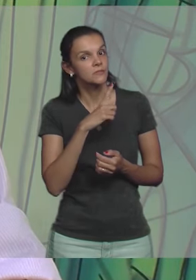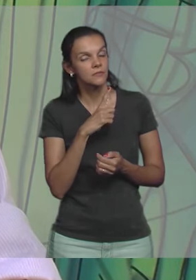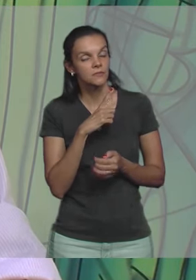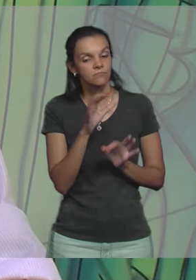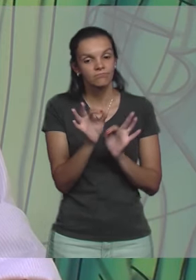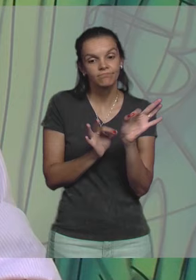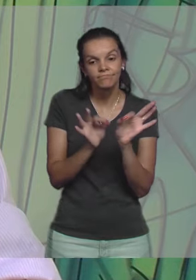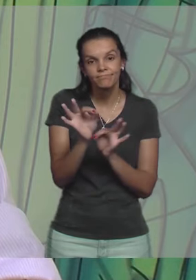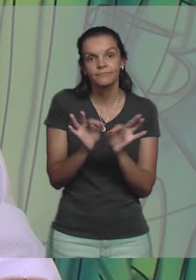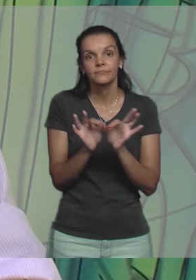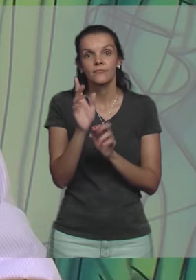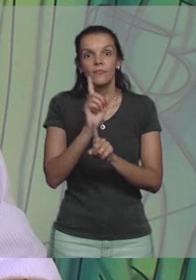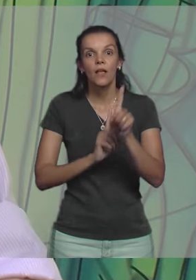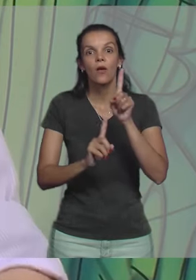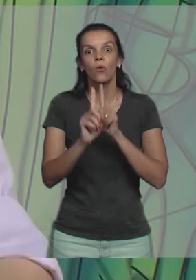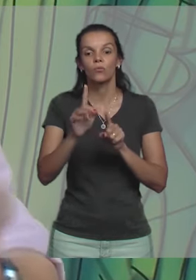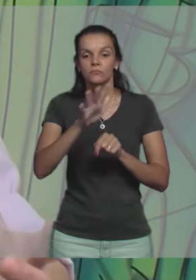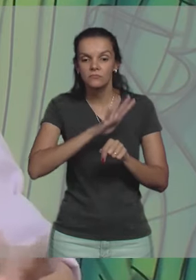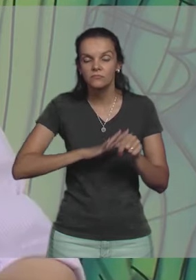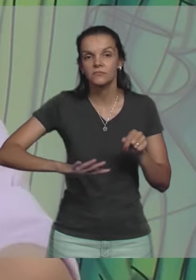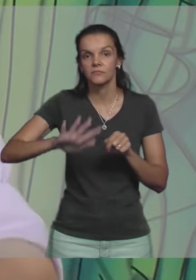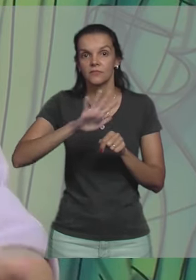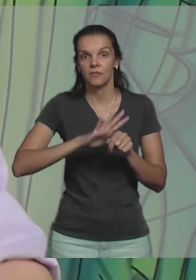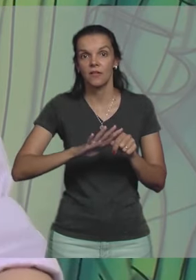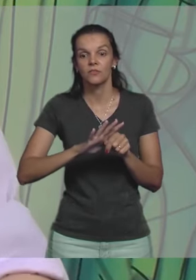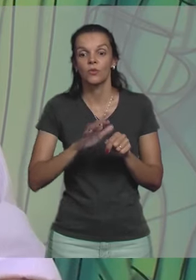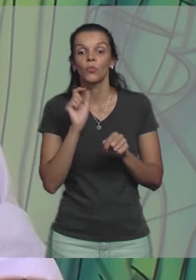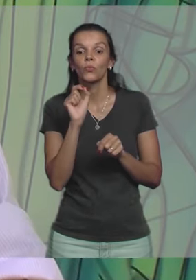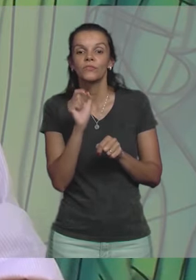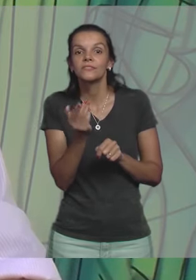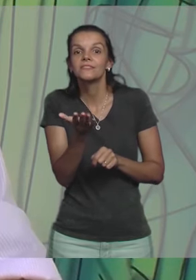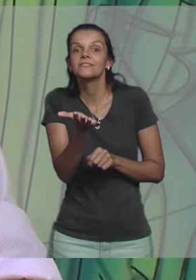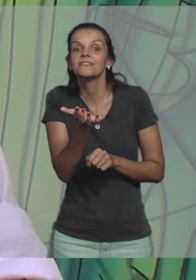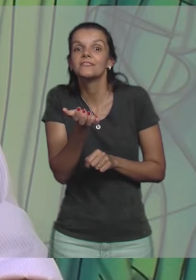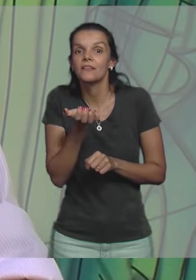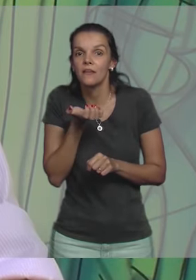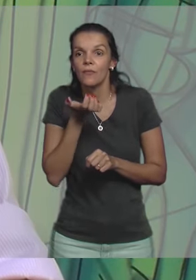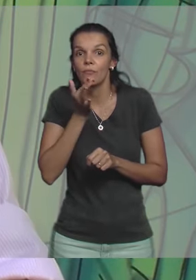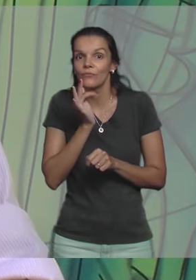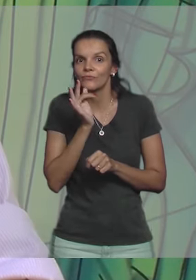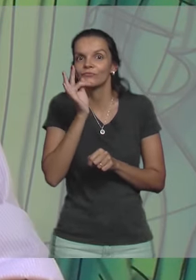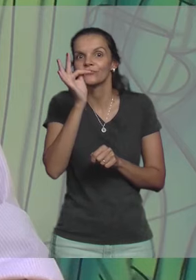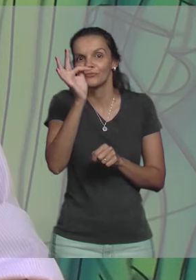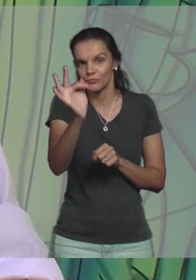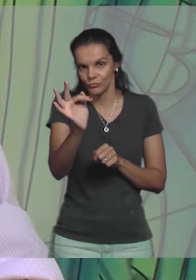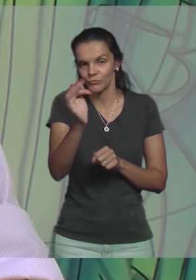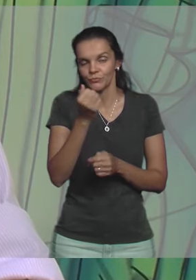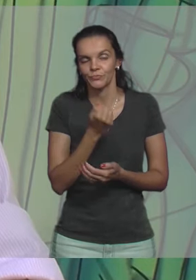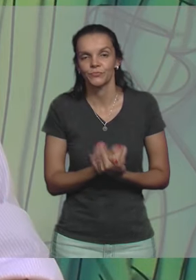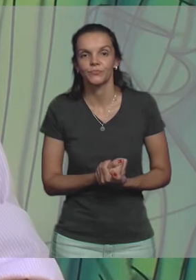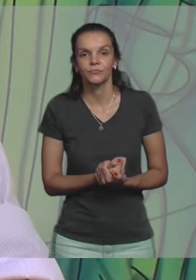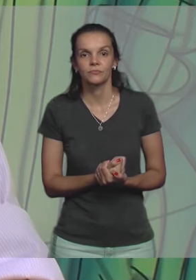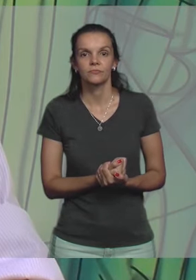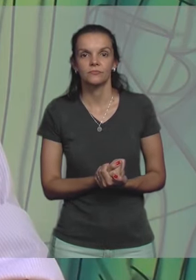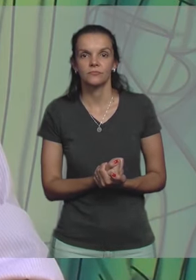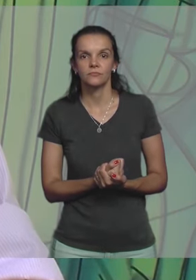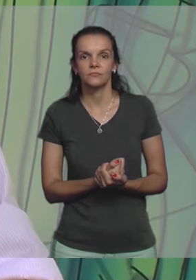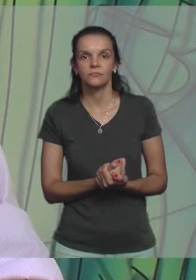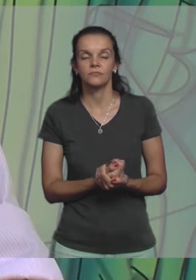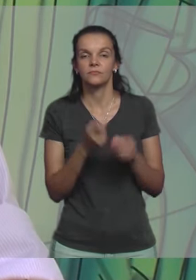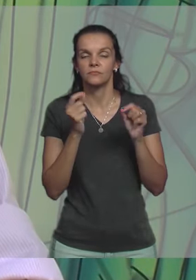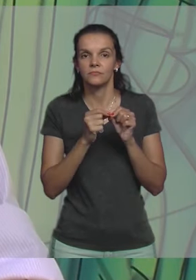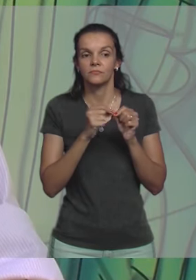elaboração de alguns cenários futuros, qual a tendência, o que se espera com esse diagnóstico elaborado. E se